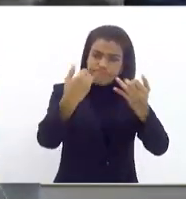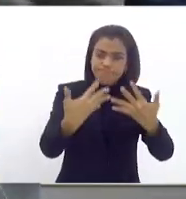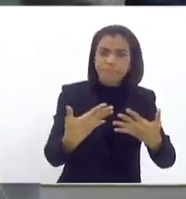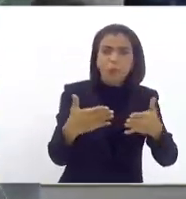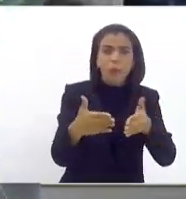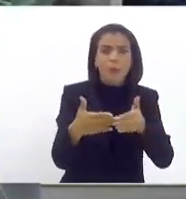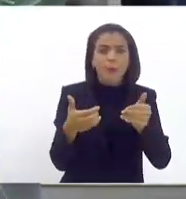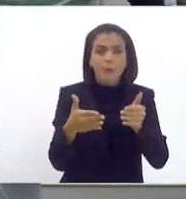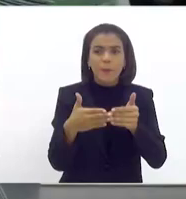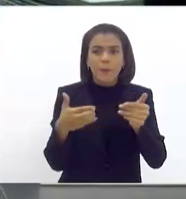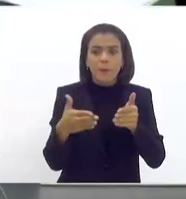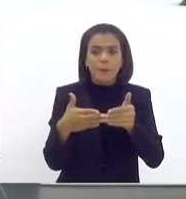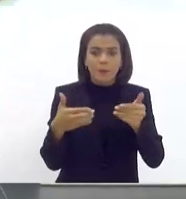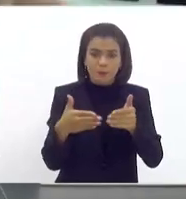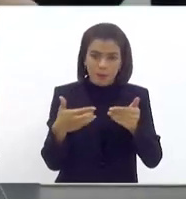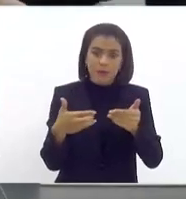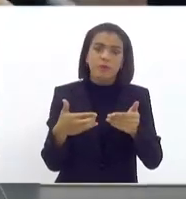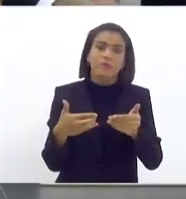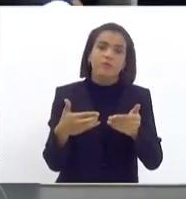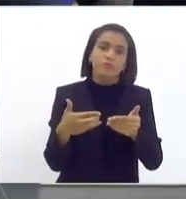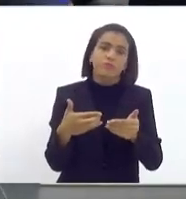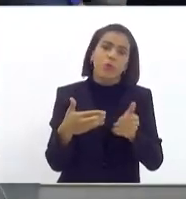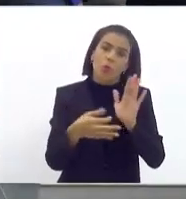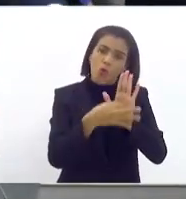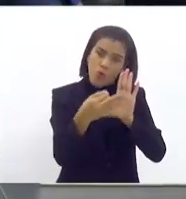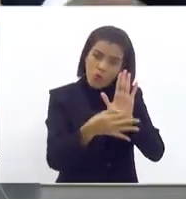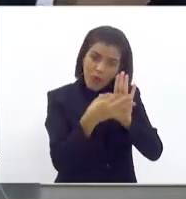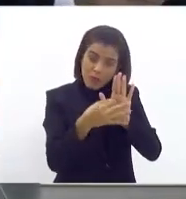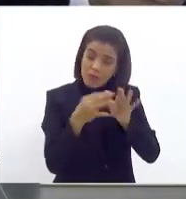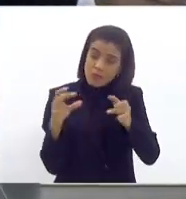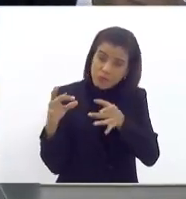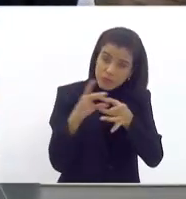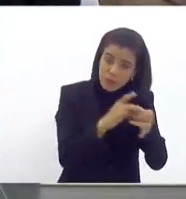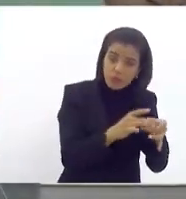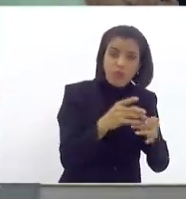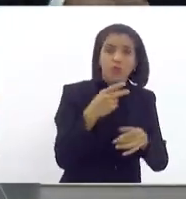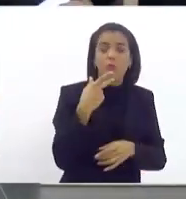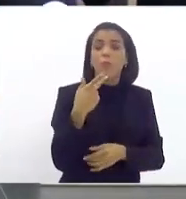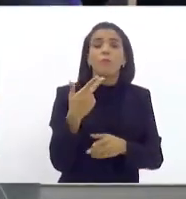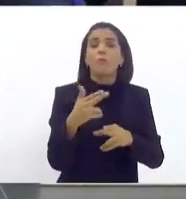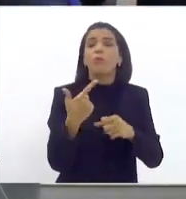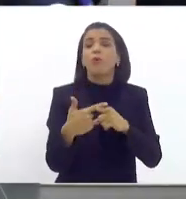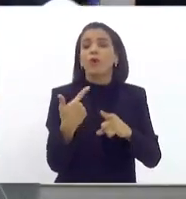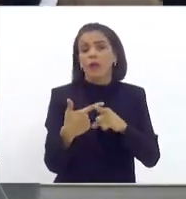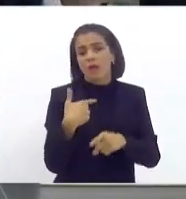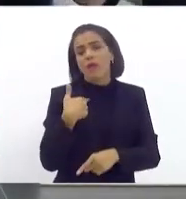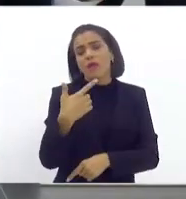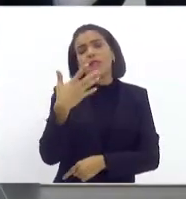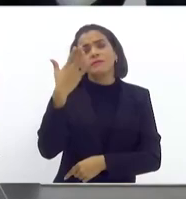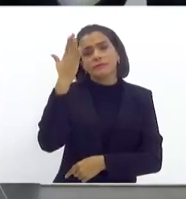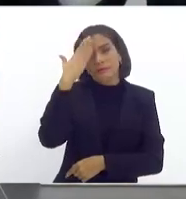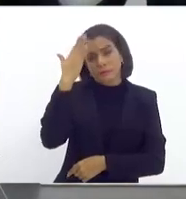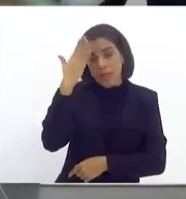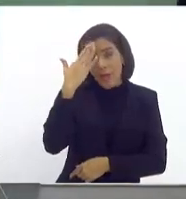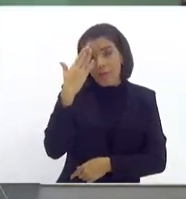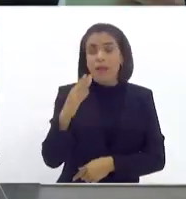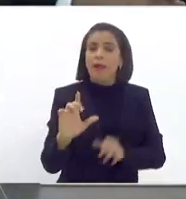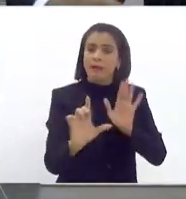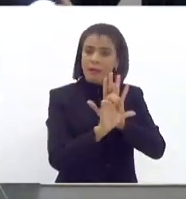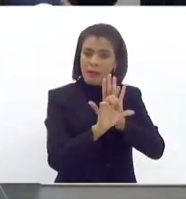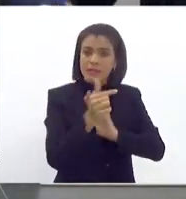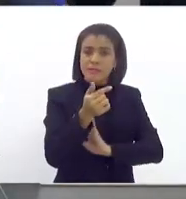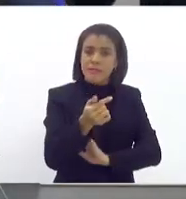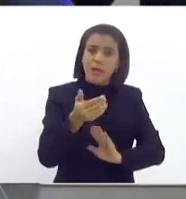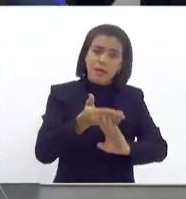pedido de reconsideração do parecer é nesse sentido, dizendo que ele reconhece a lei 7.883,